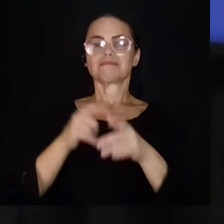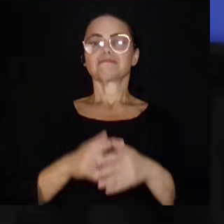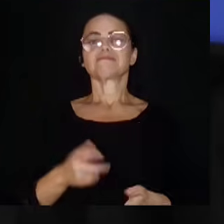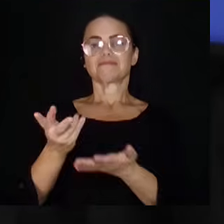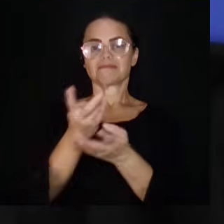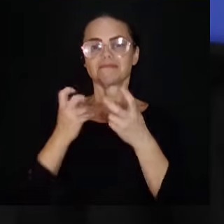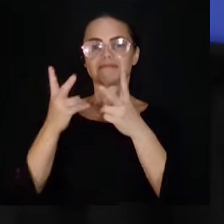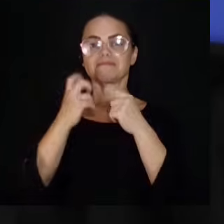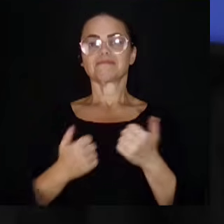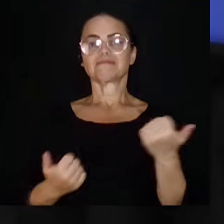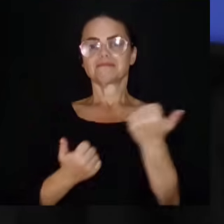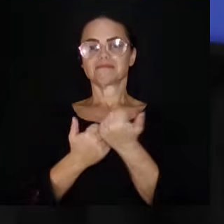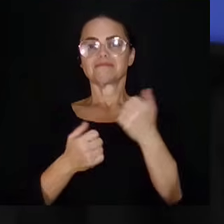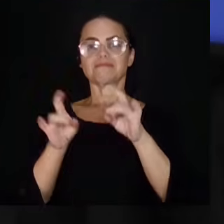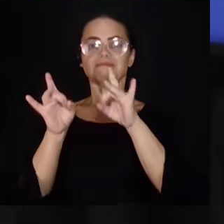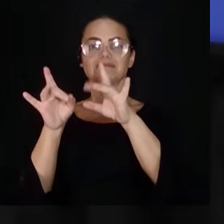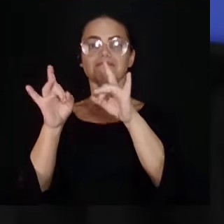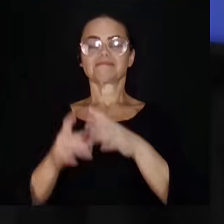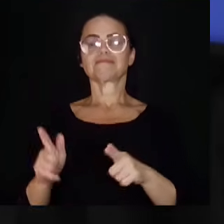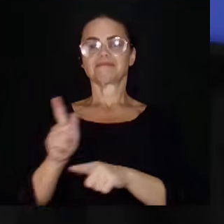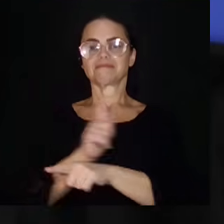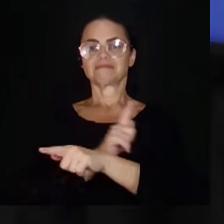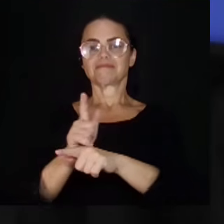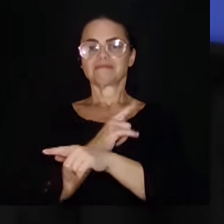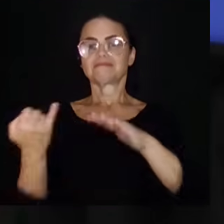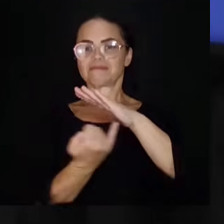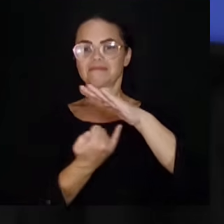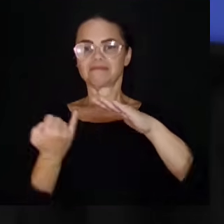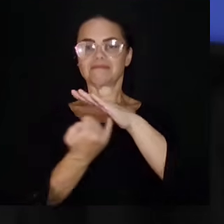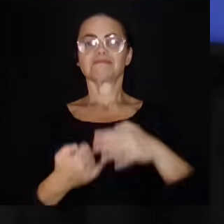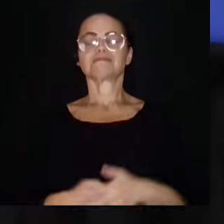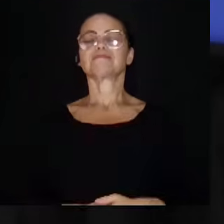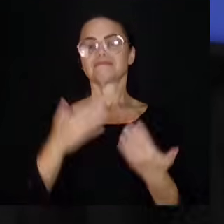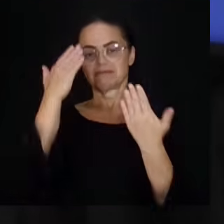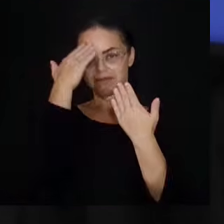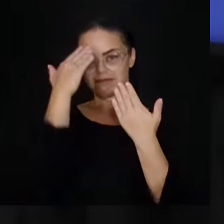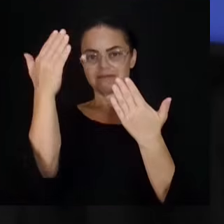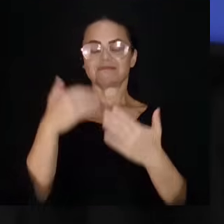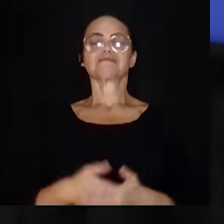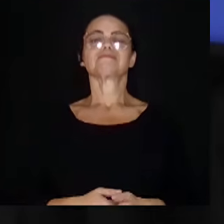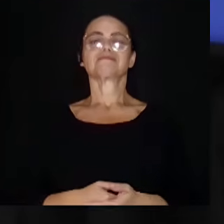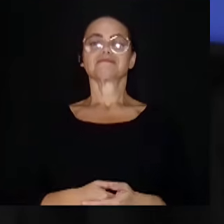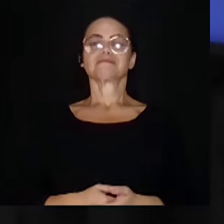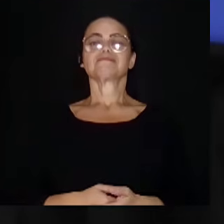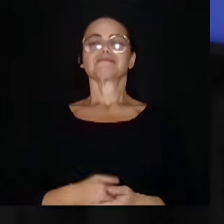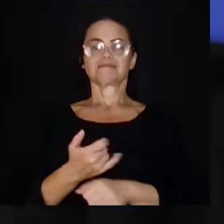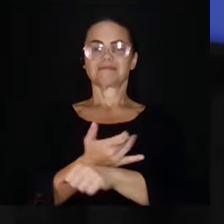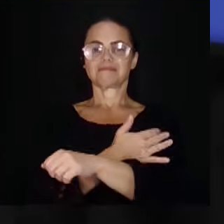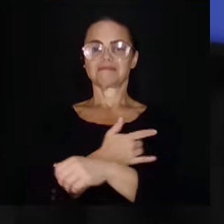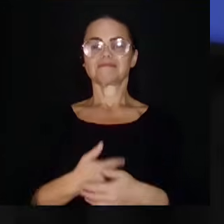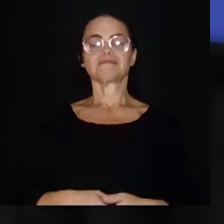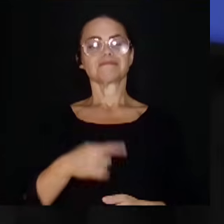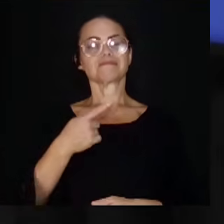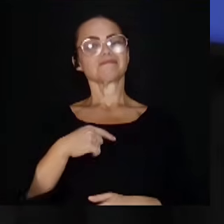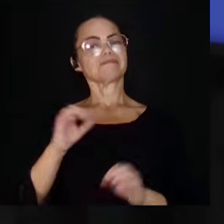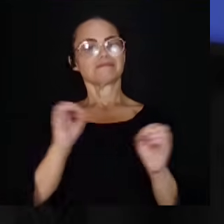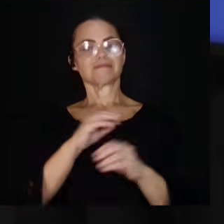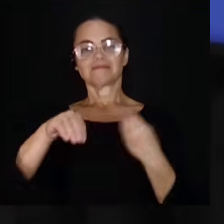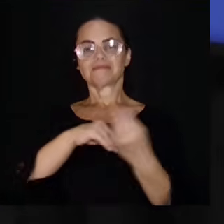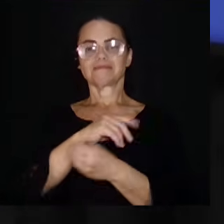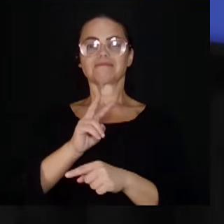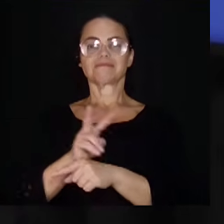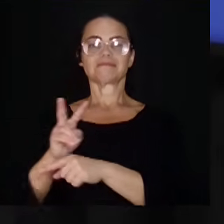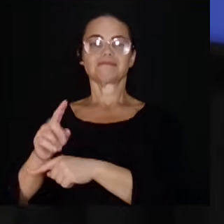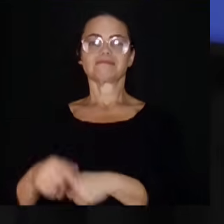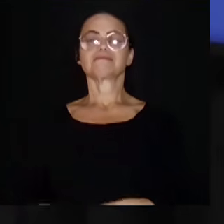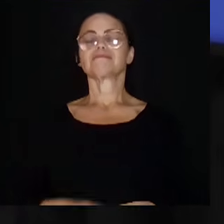técnico, gestão institucional, nosso agradecimento emocionado. Sem o envolvimento cuidadoso de cada um, de